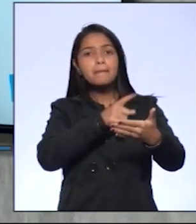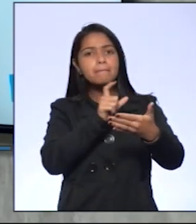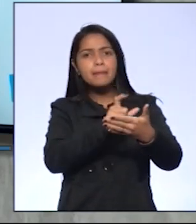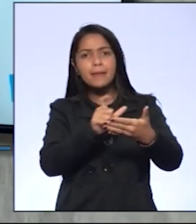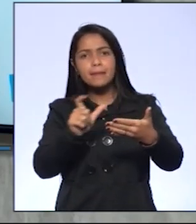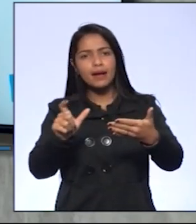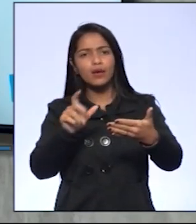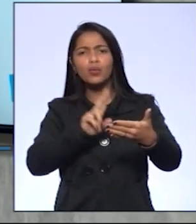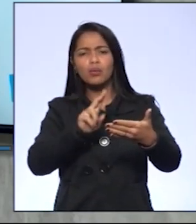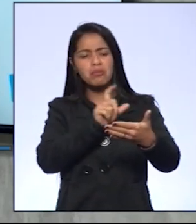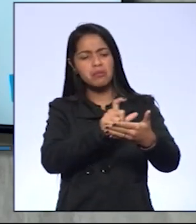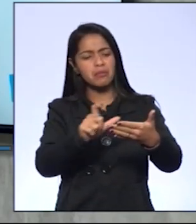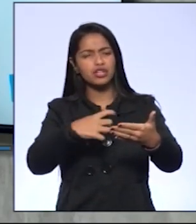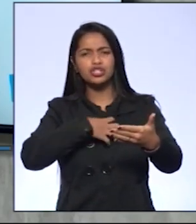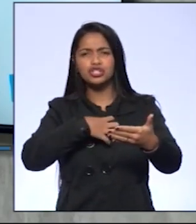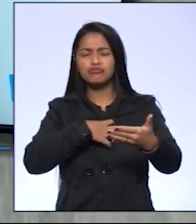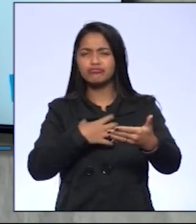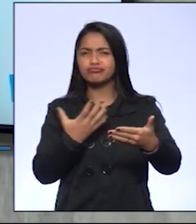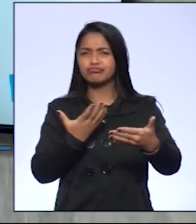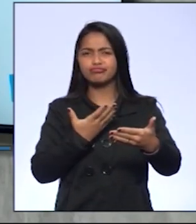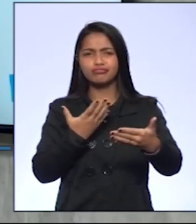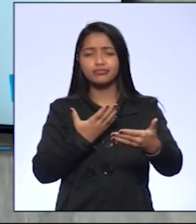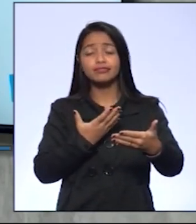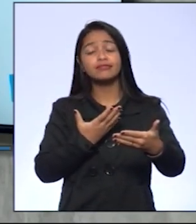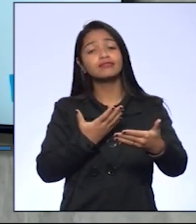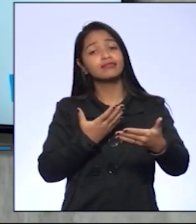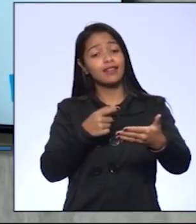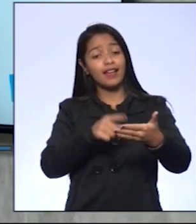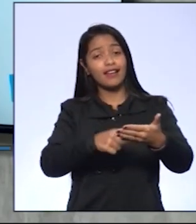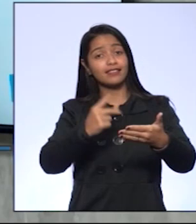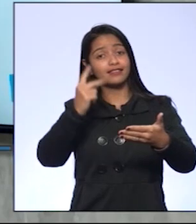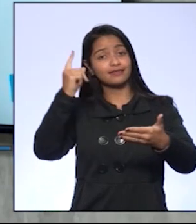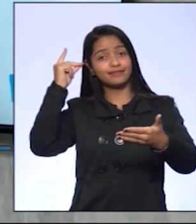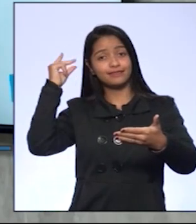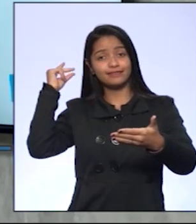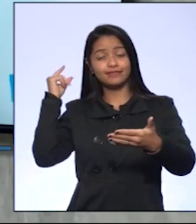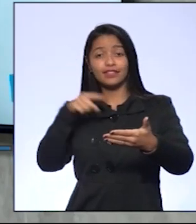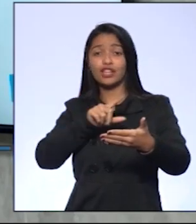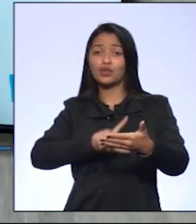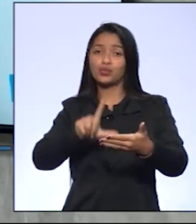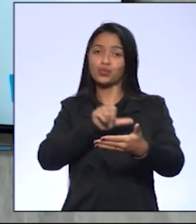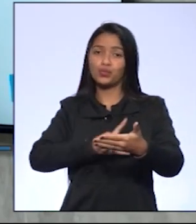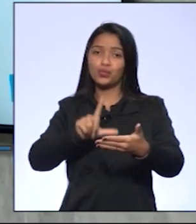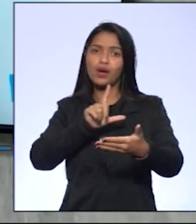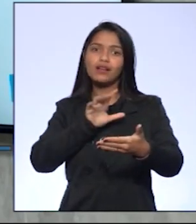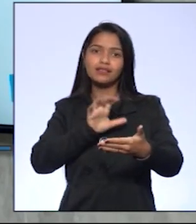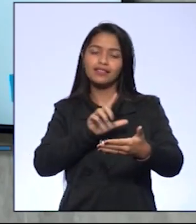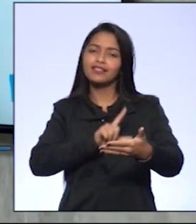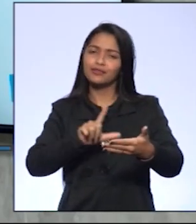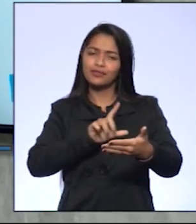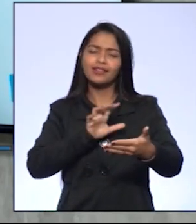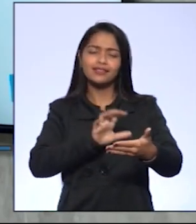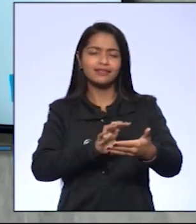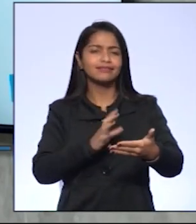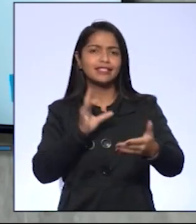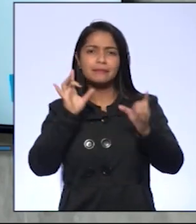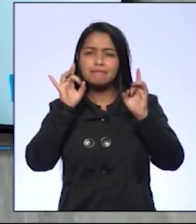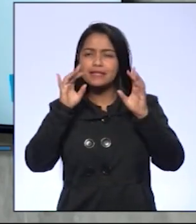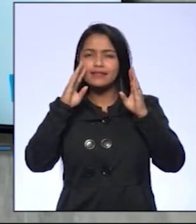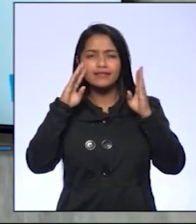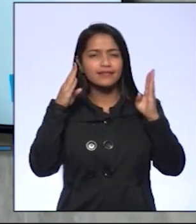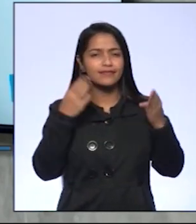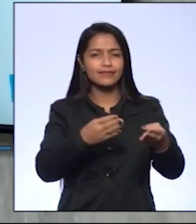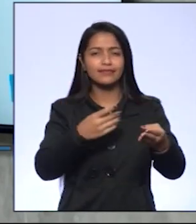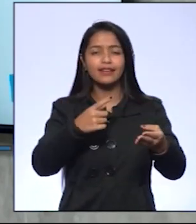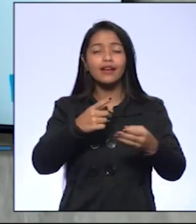que eles usam. Veja, você está voltando no tempo, e só a literatura, né, para fazer isso de uma forma tão específica. Você volta lá no